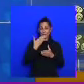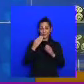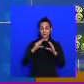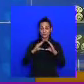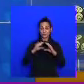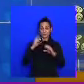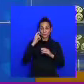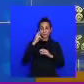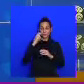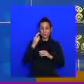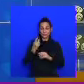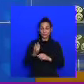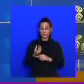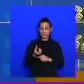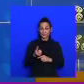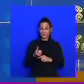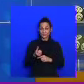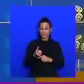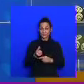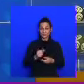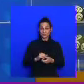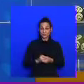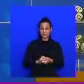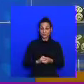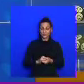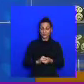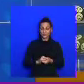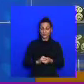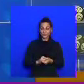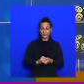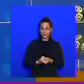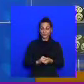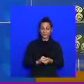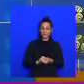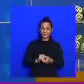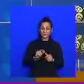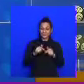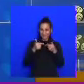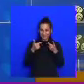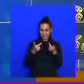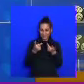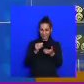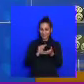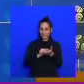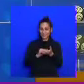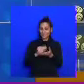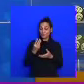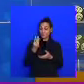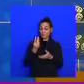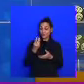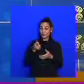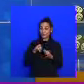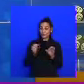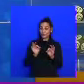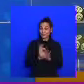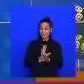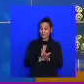Bola rosa, número 16. Rosa, 16. Tá com sorte? Ainda faltam 3